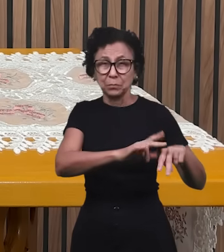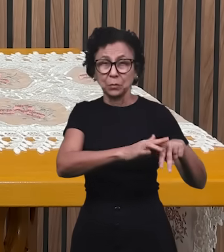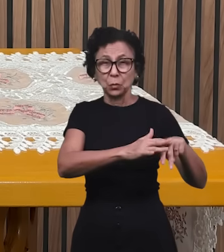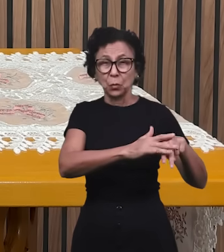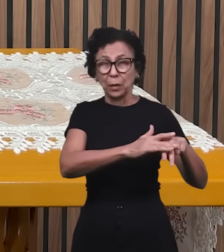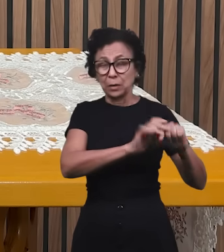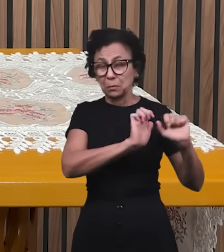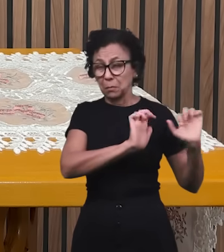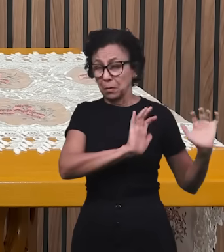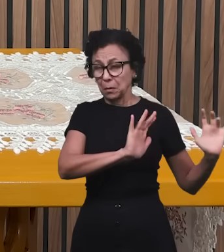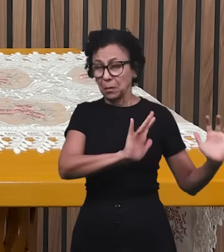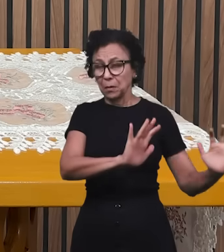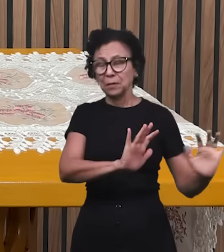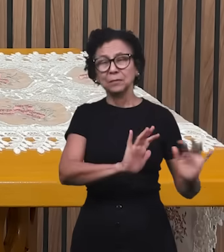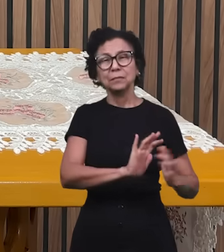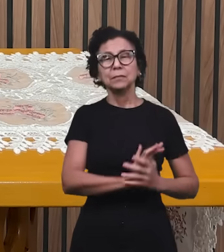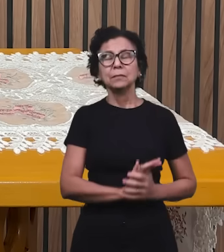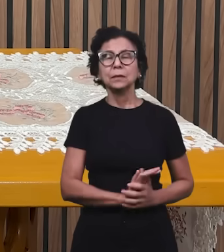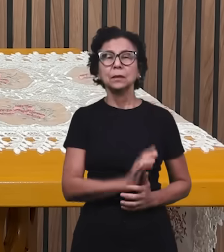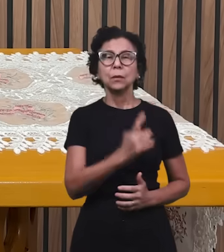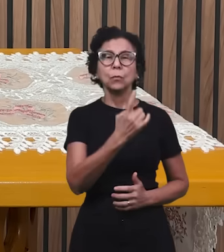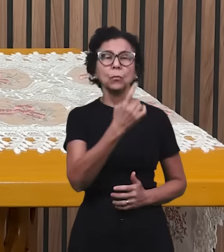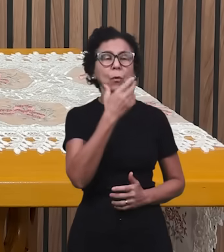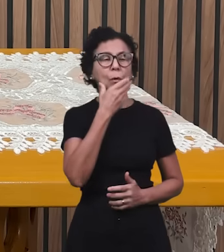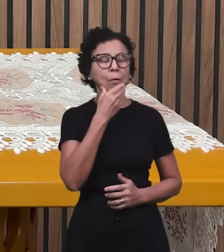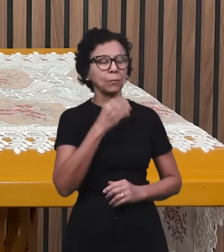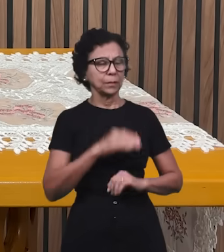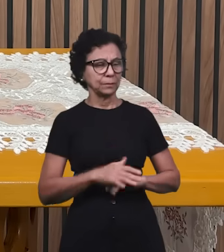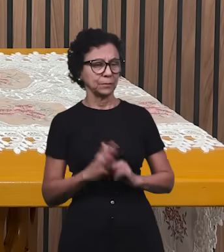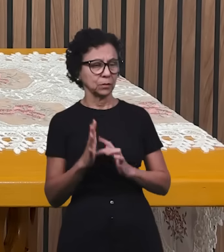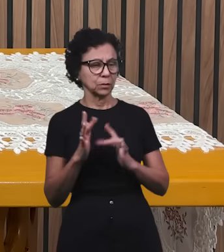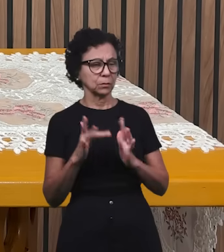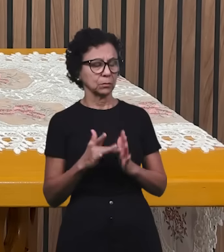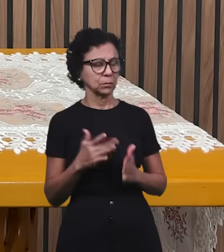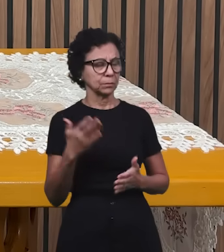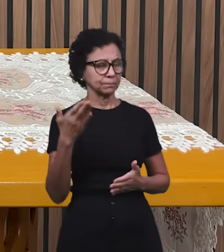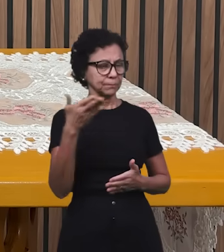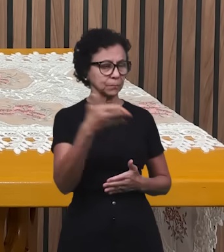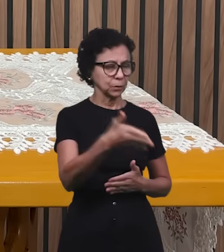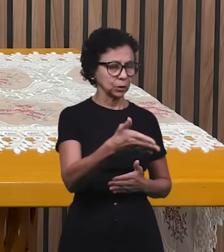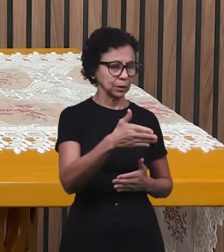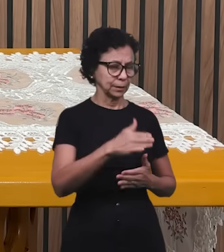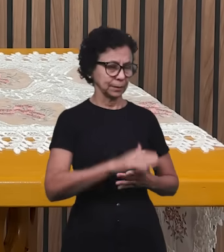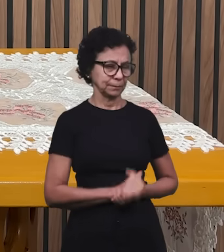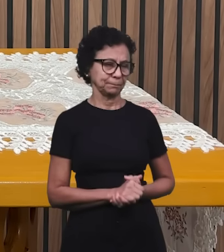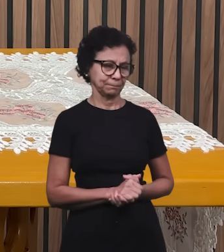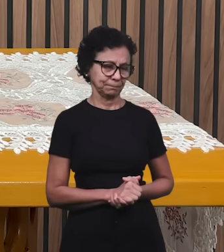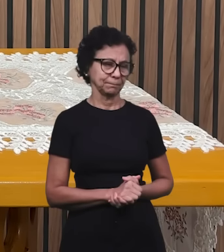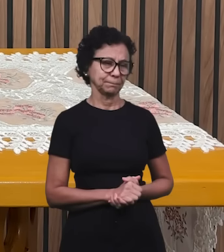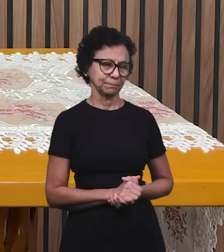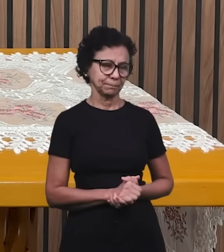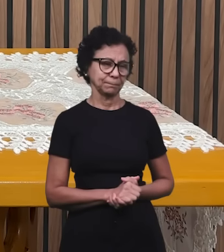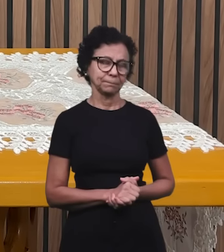doentes, Jesus se apresenta diante dele. E havia uma